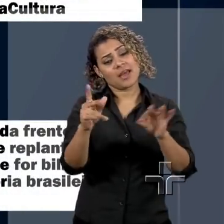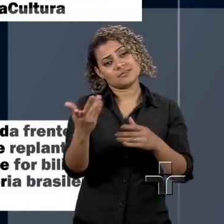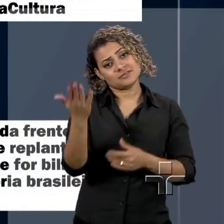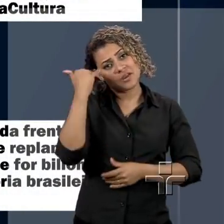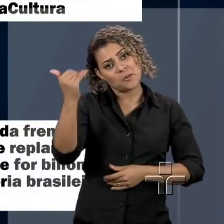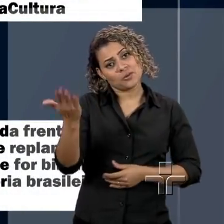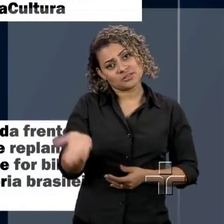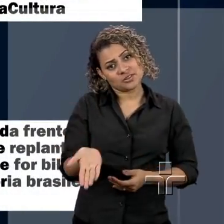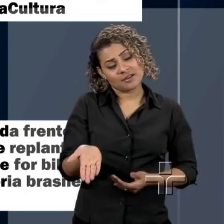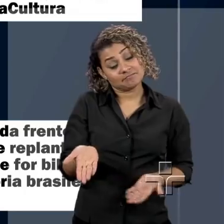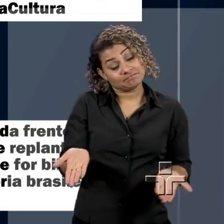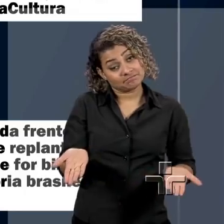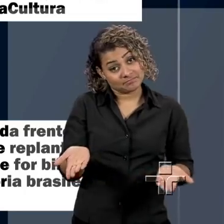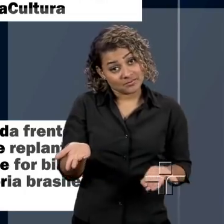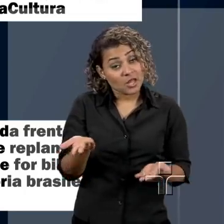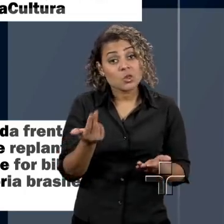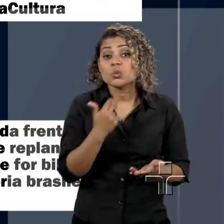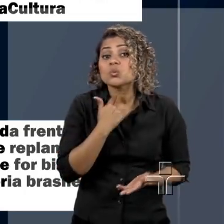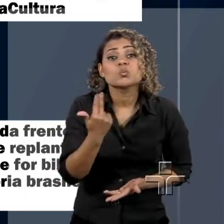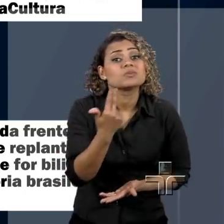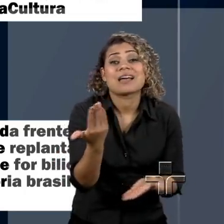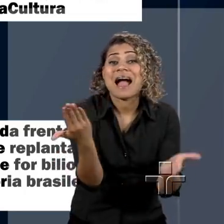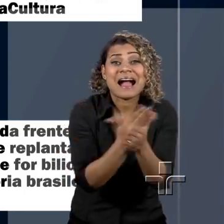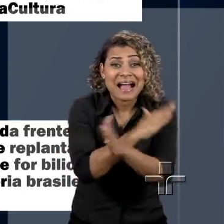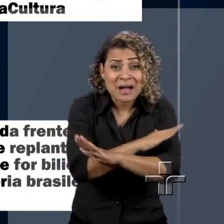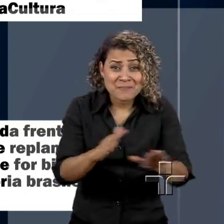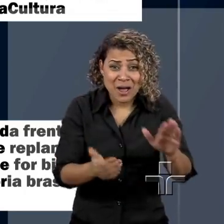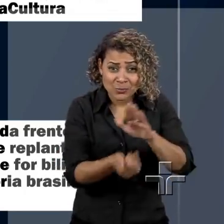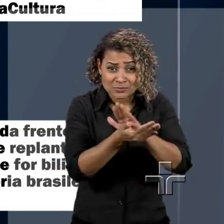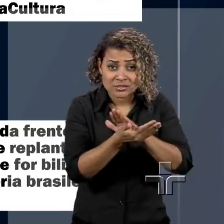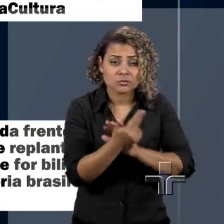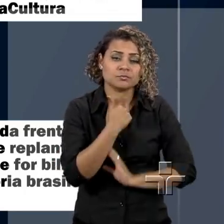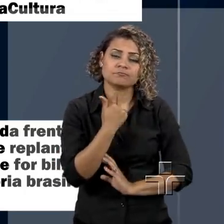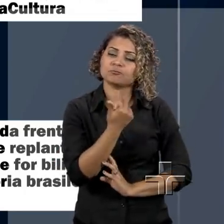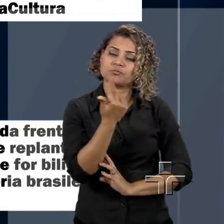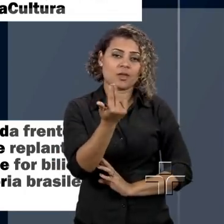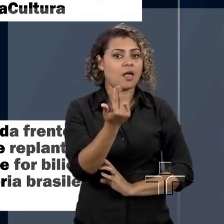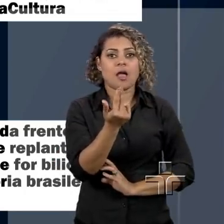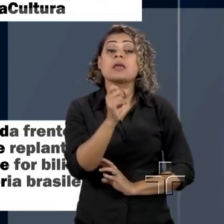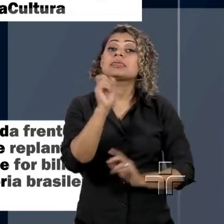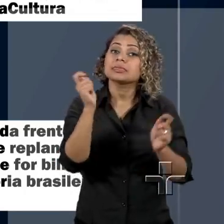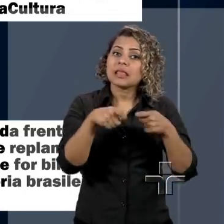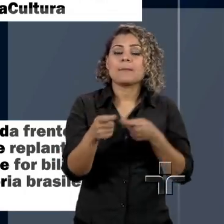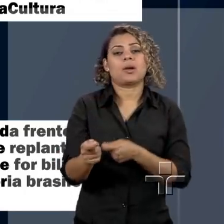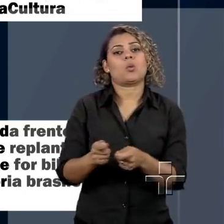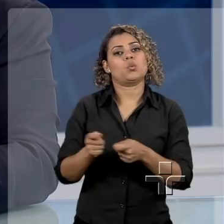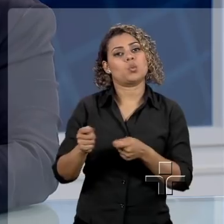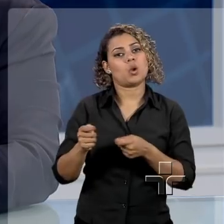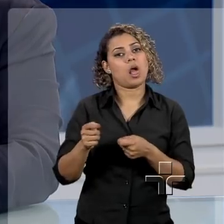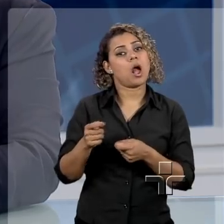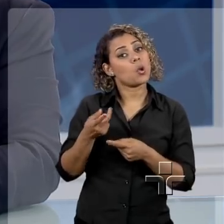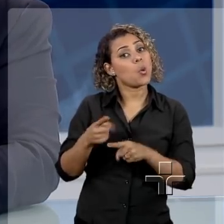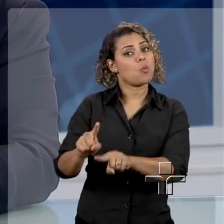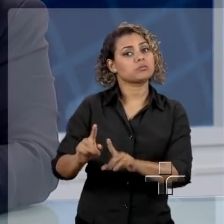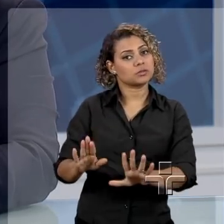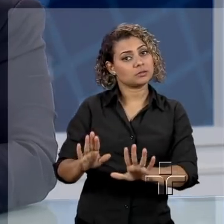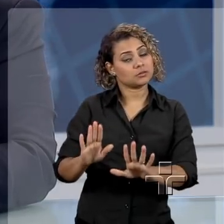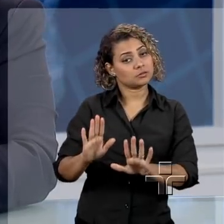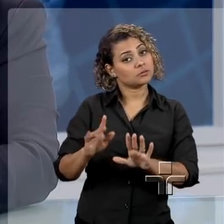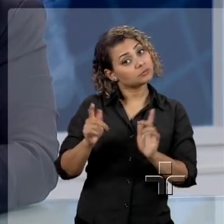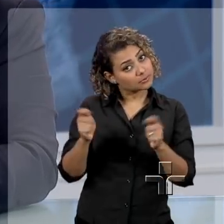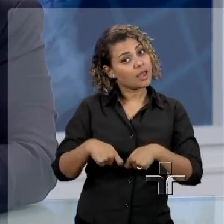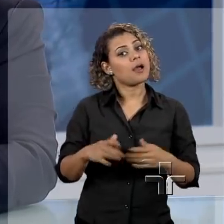não há como acabar com a corrupção, SCAF. Há como combatê-la, como controlar. Nós somos de políticas